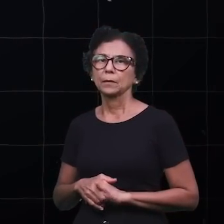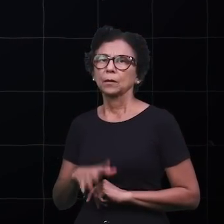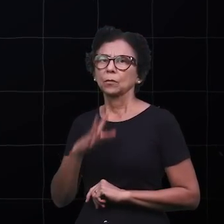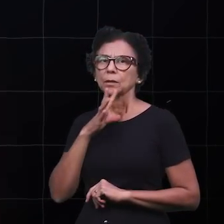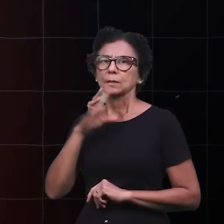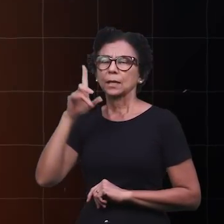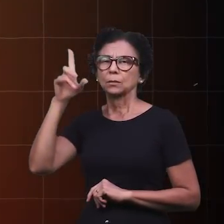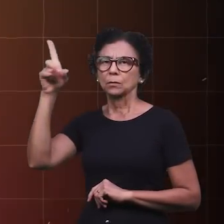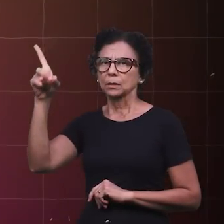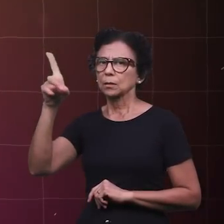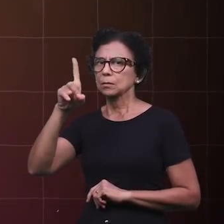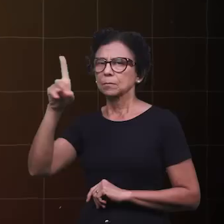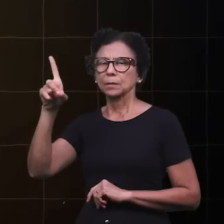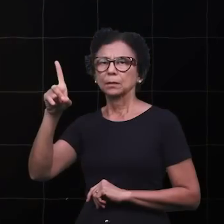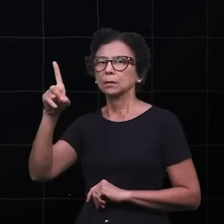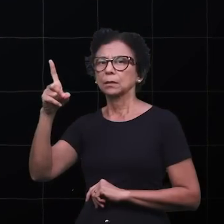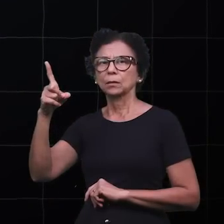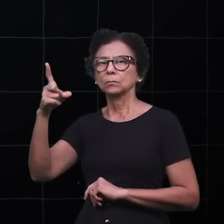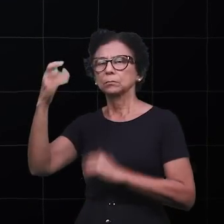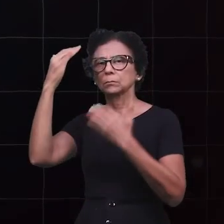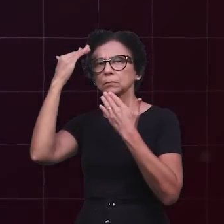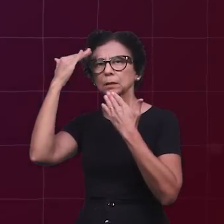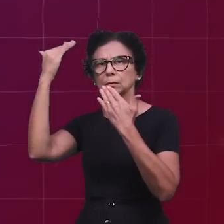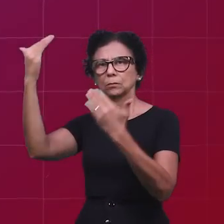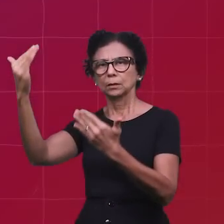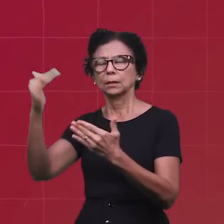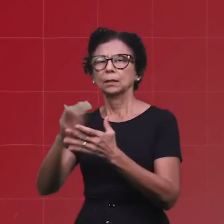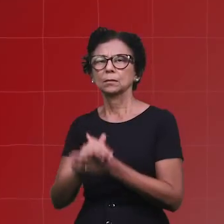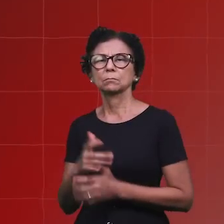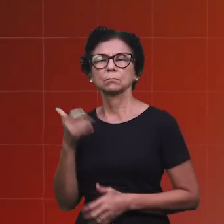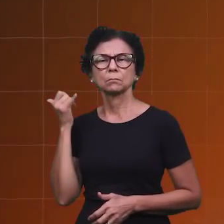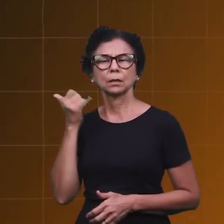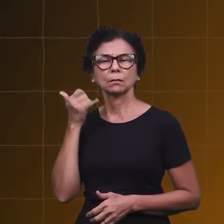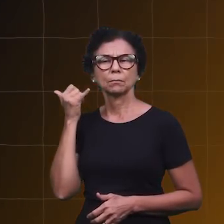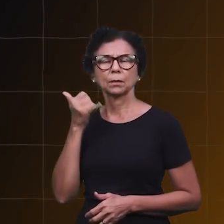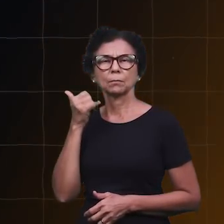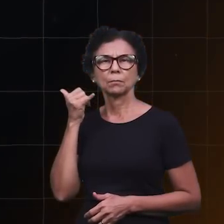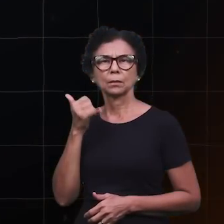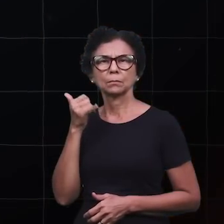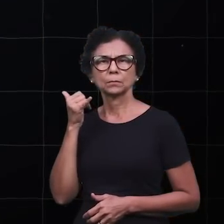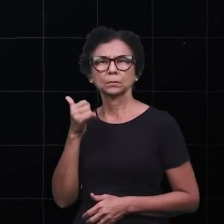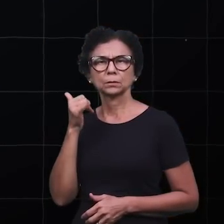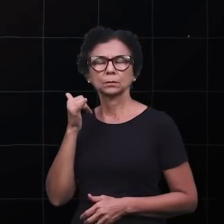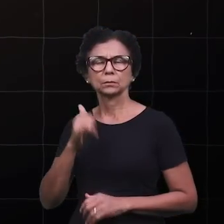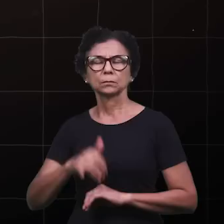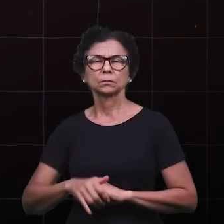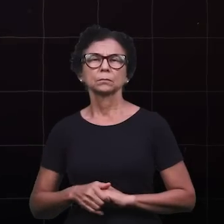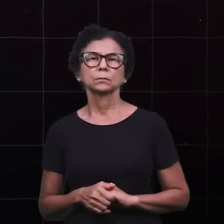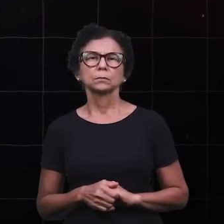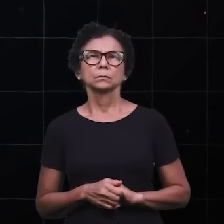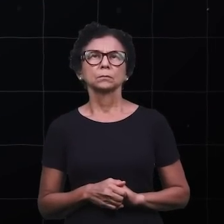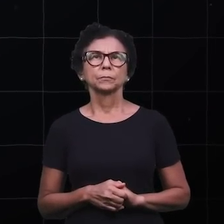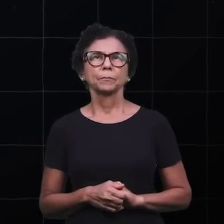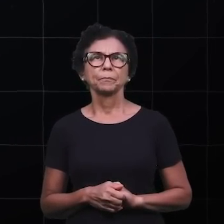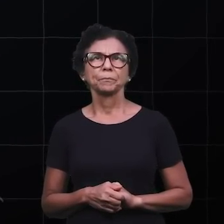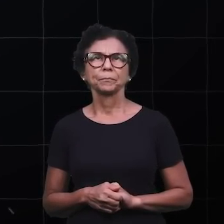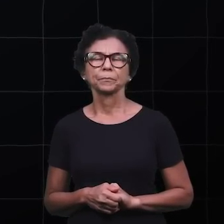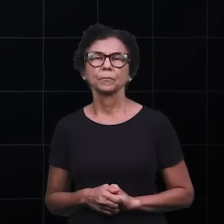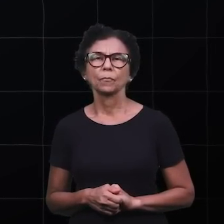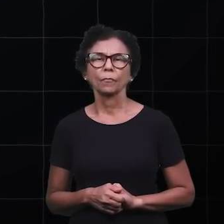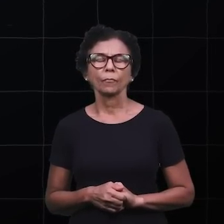graças. Antes os seus discursos se desvaneceram e o seu coração insensato se